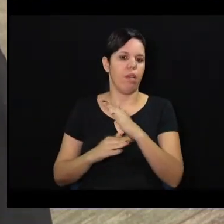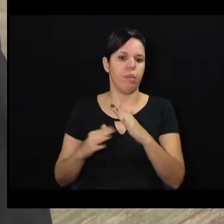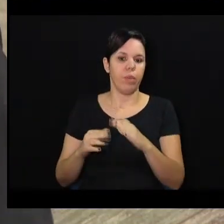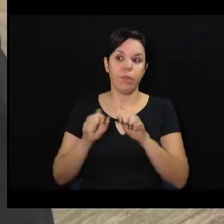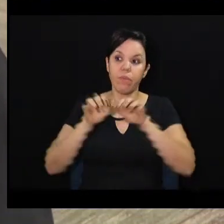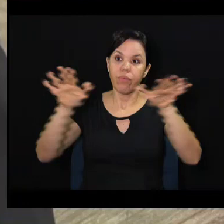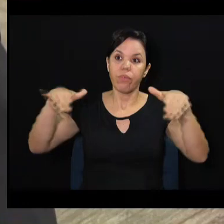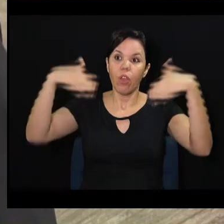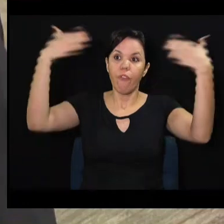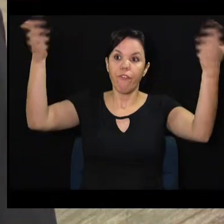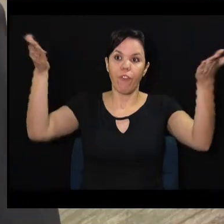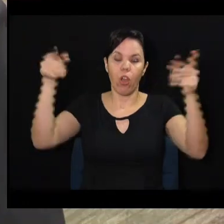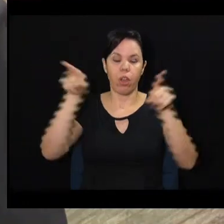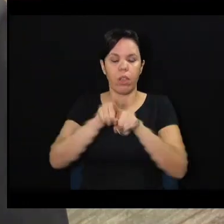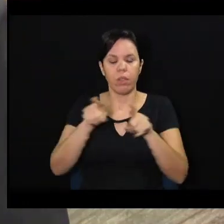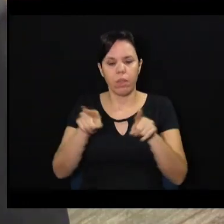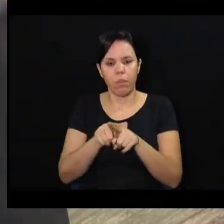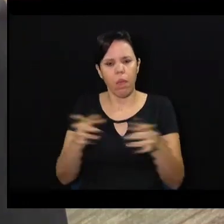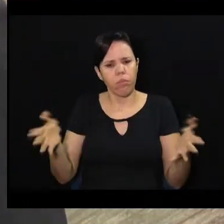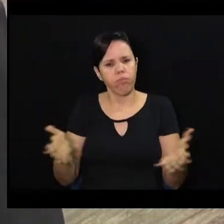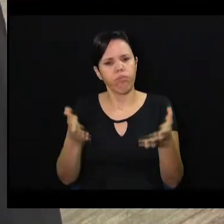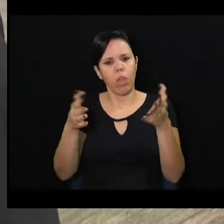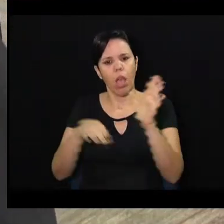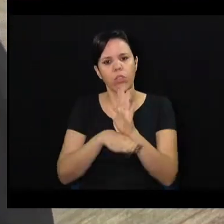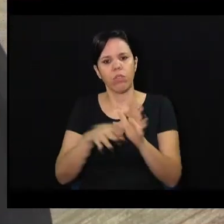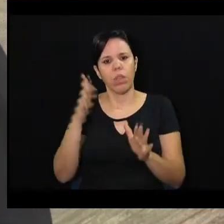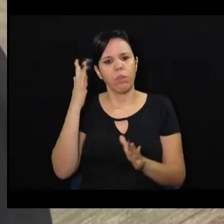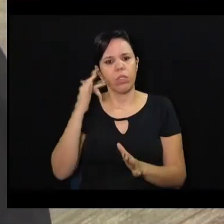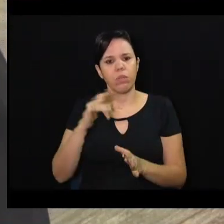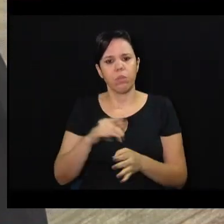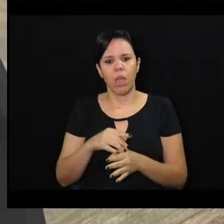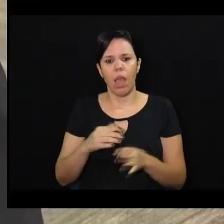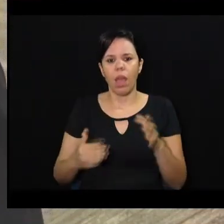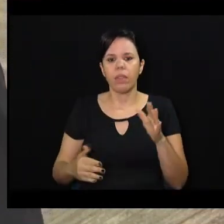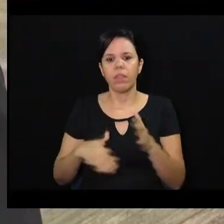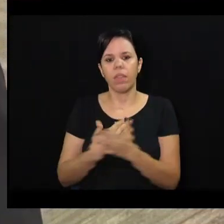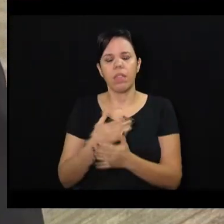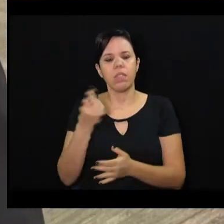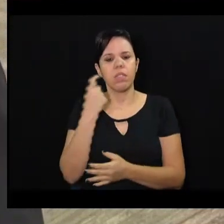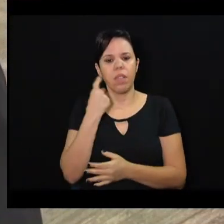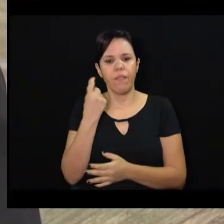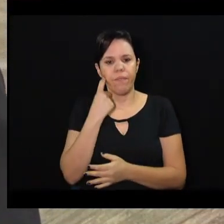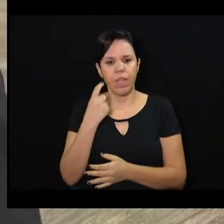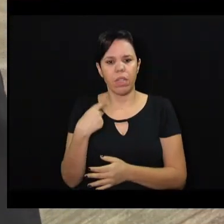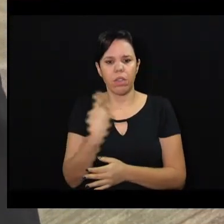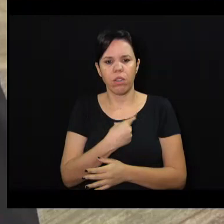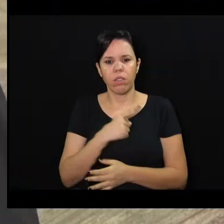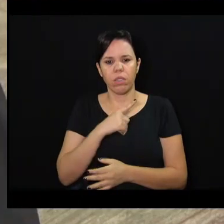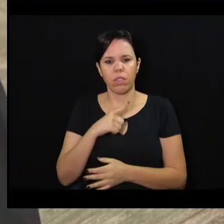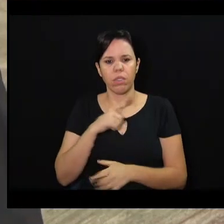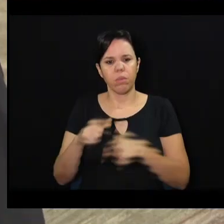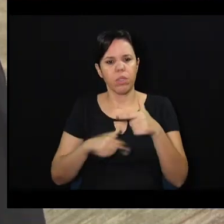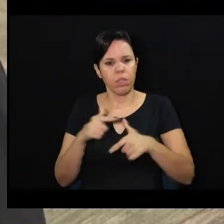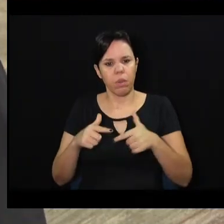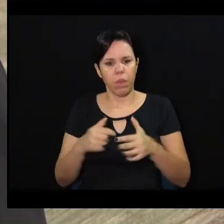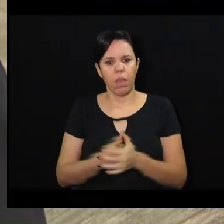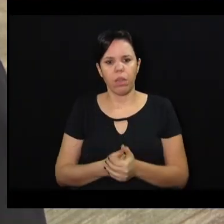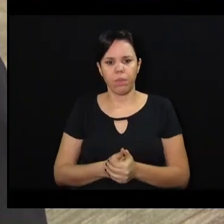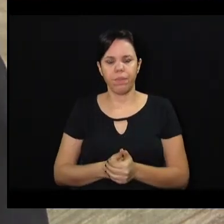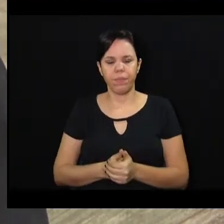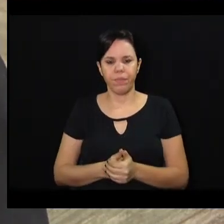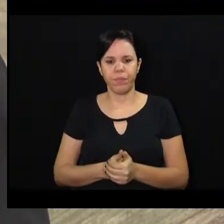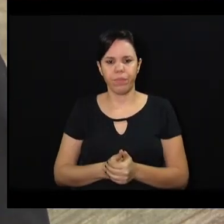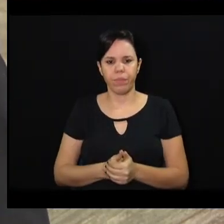temos que ir para a rua. Então, a partir de amanhã até sexta-feira, nós teremos todo um trabalho